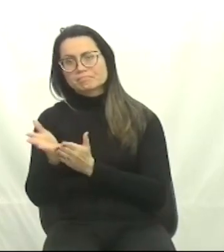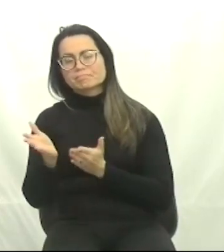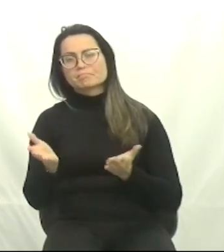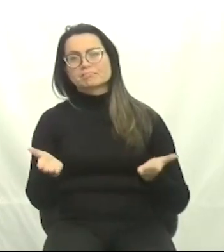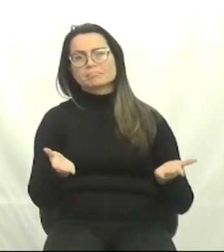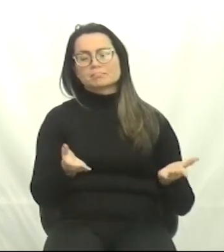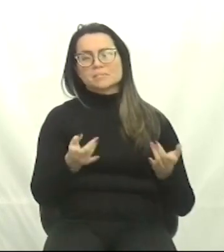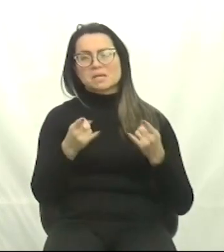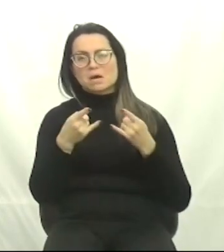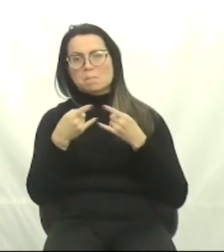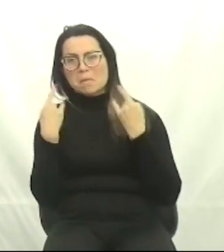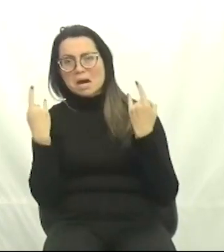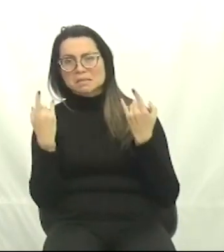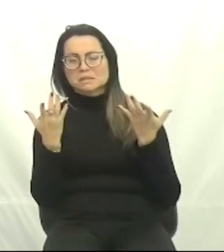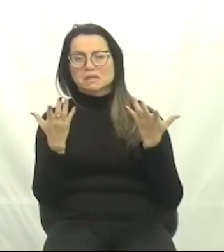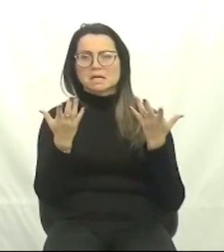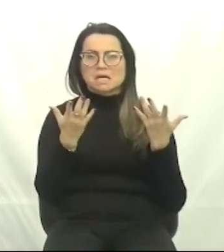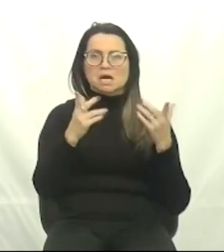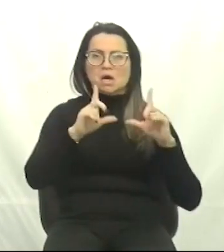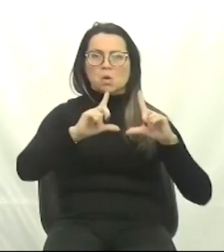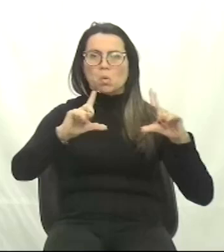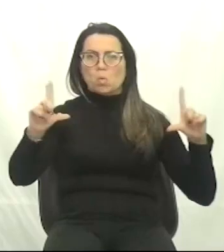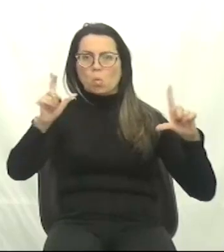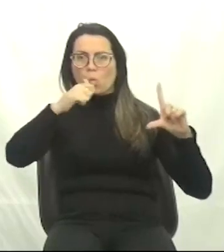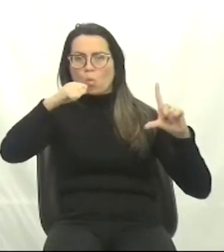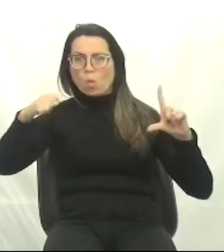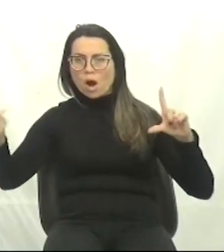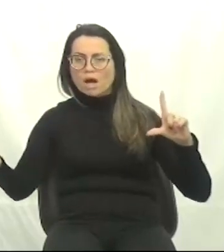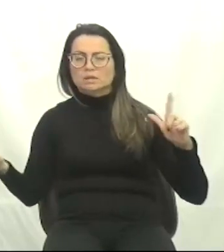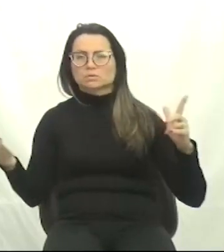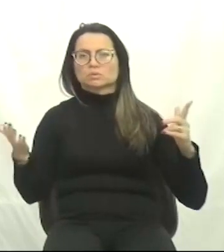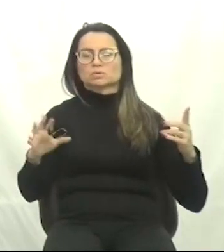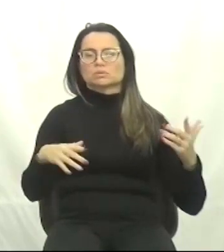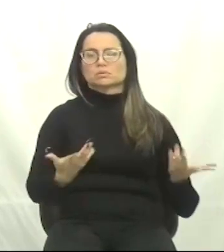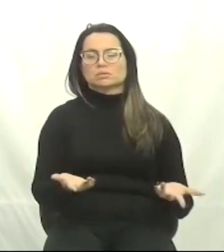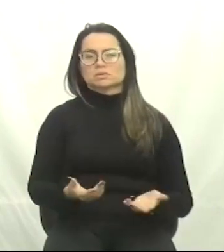para aquele tanto de coisa que tem lá dentro de um prédio que está caindo aos pedaços.